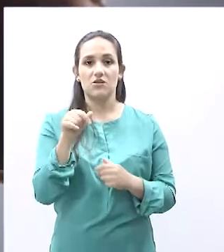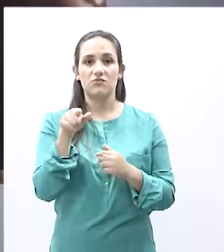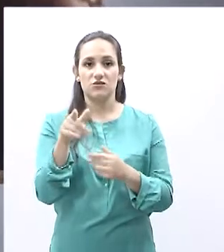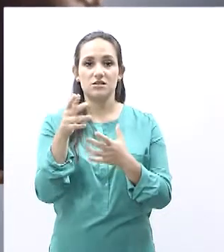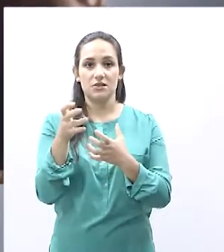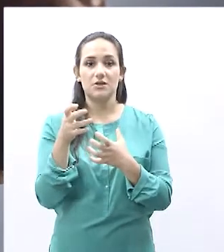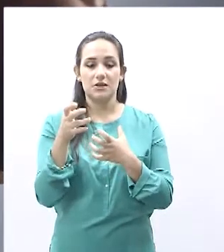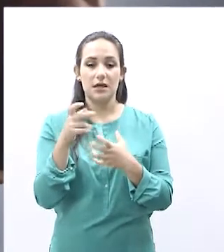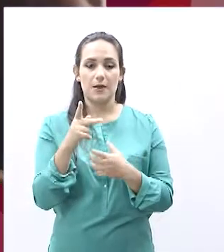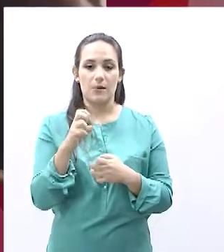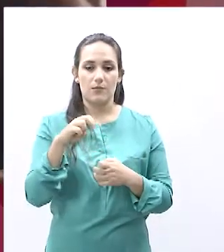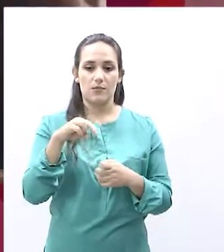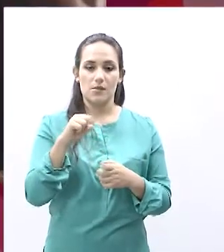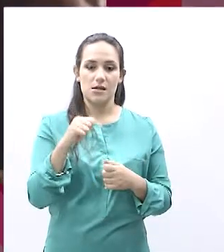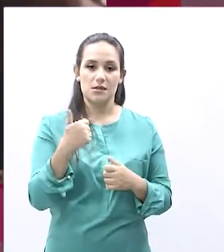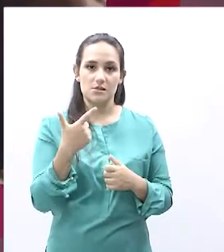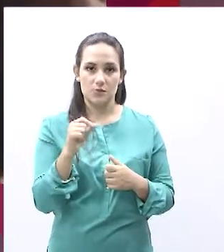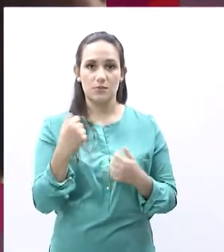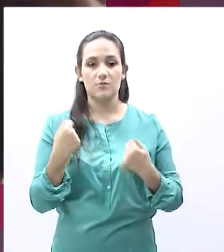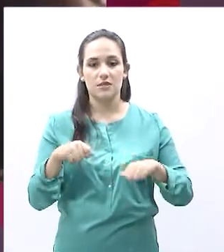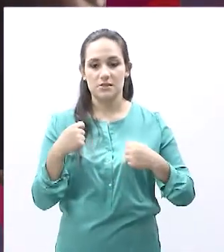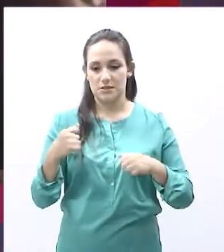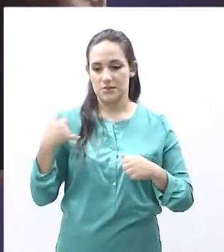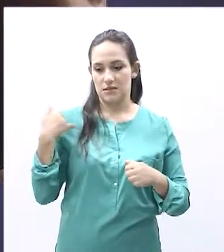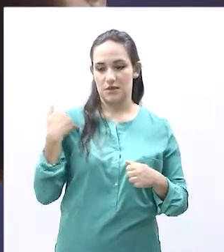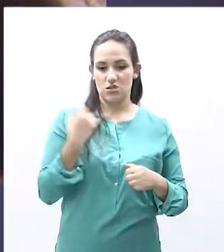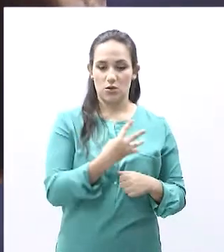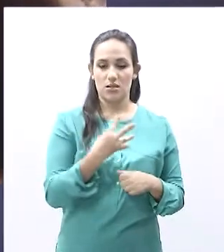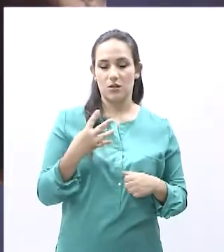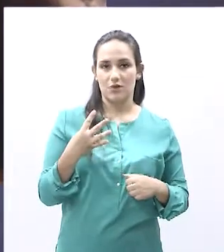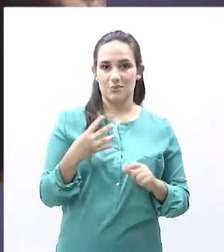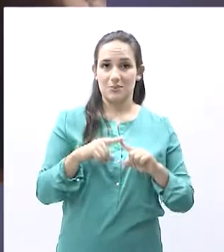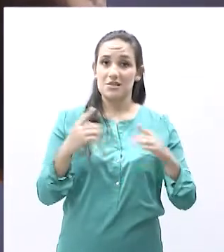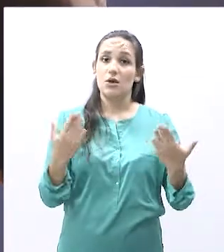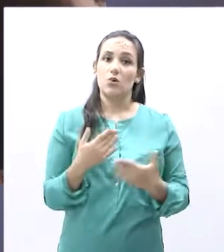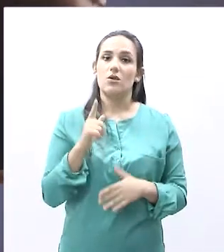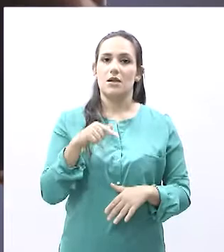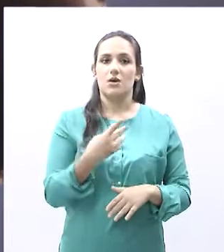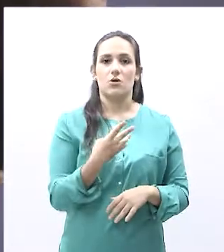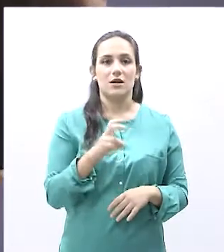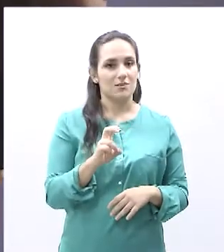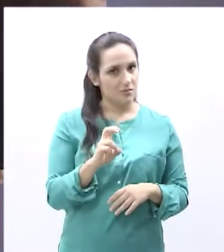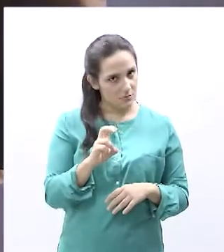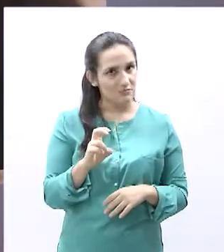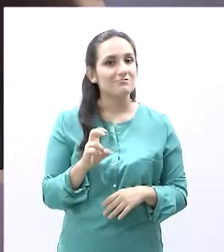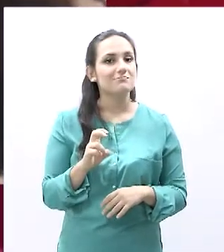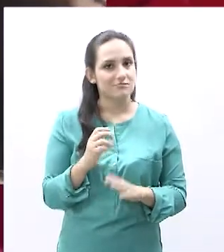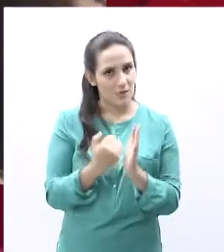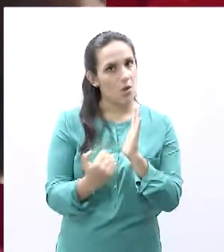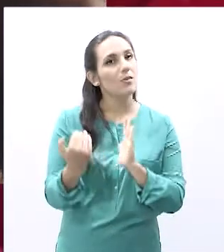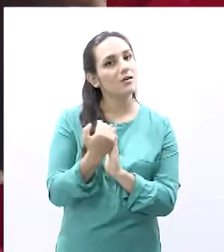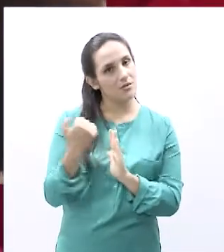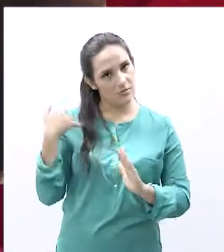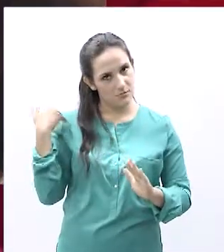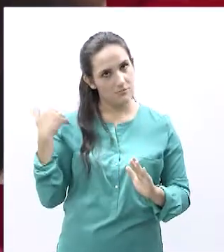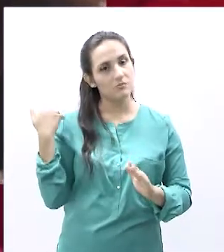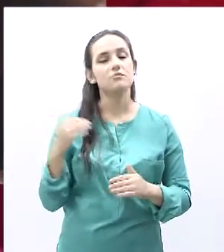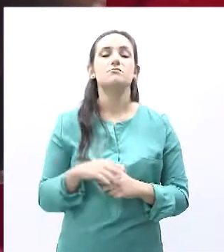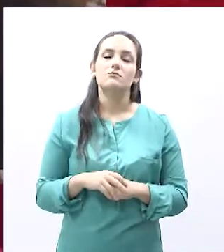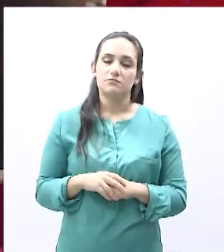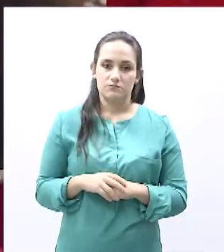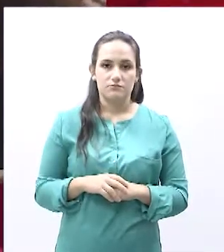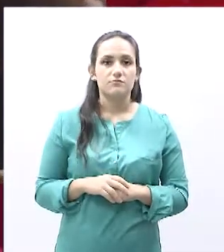pensão vitalícia, era necessário ter 44 anos. Então, também a pensão por morte